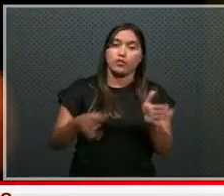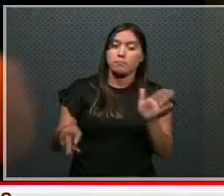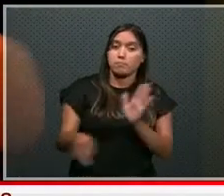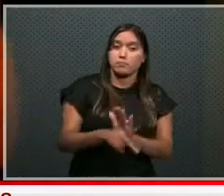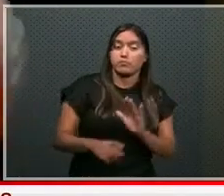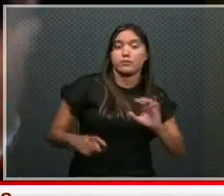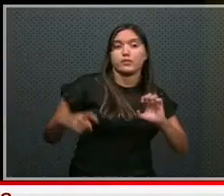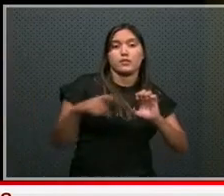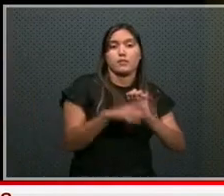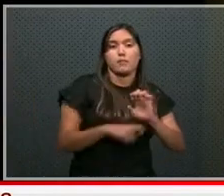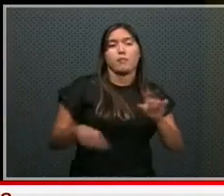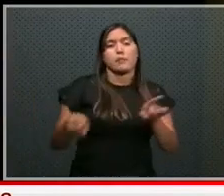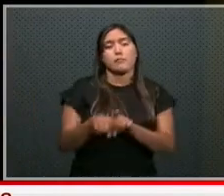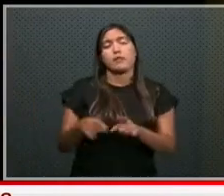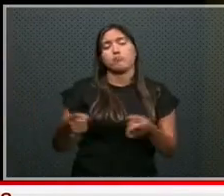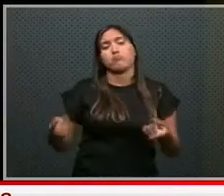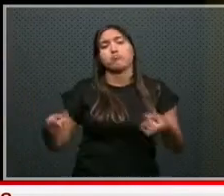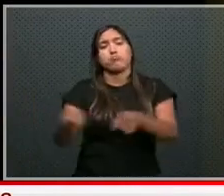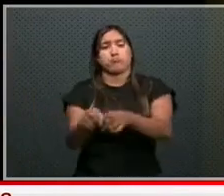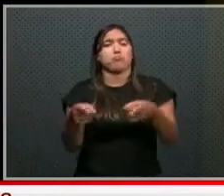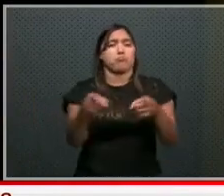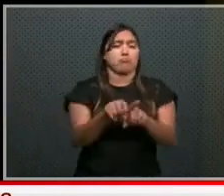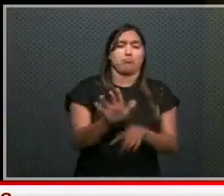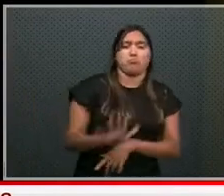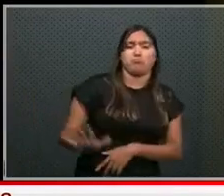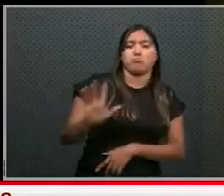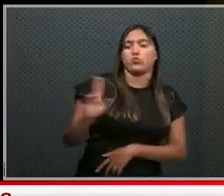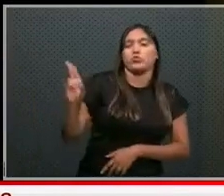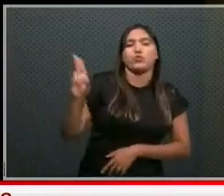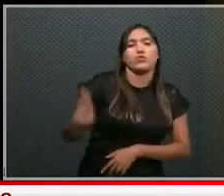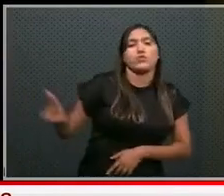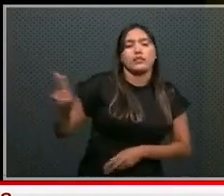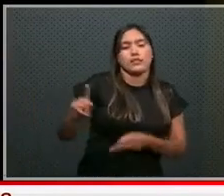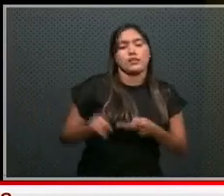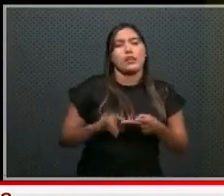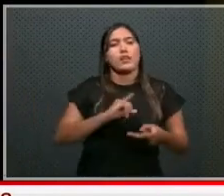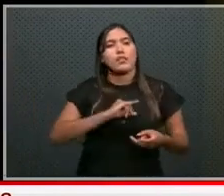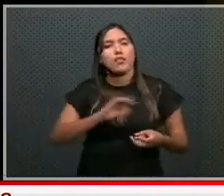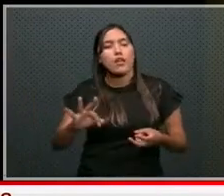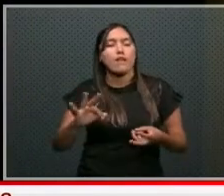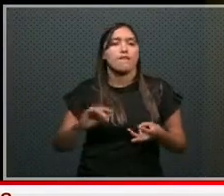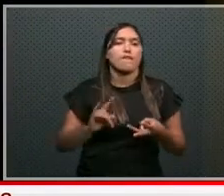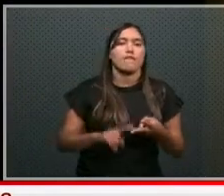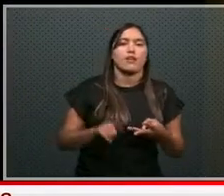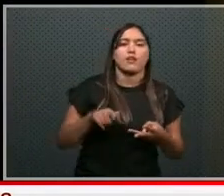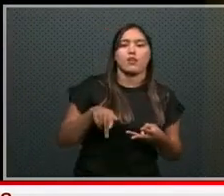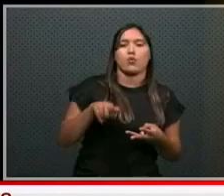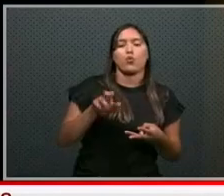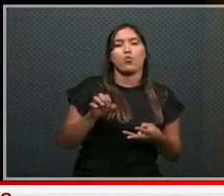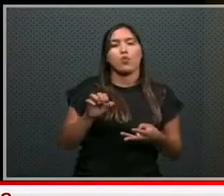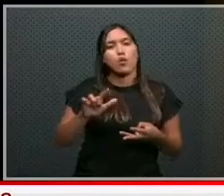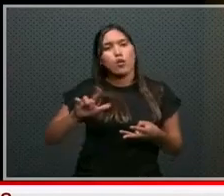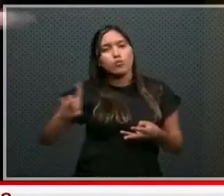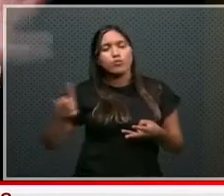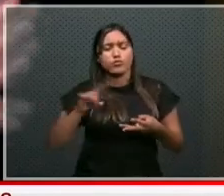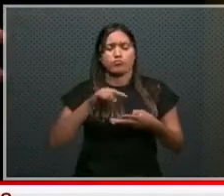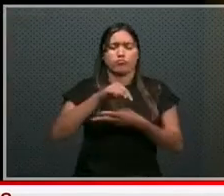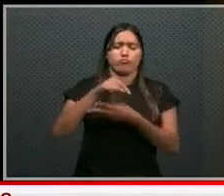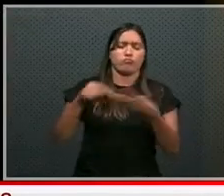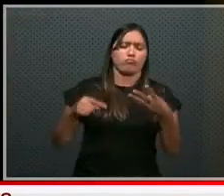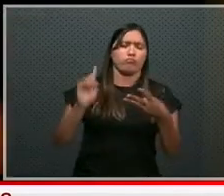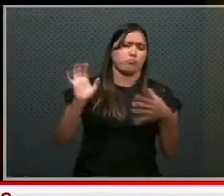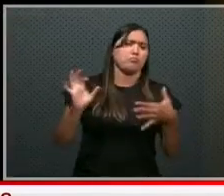Embrapa e com os seus parceiros como um todo as Universidades Instituto Federal Deus dentre outros parceiros que são